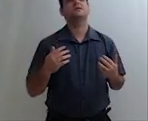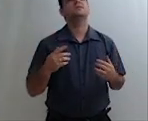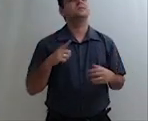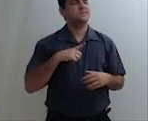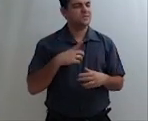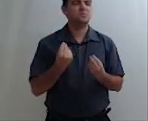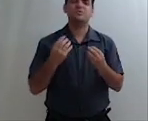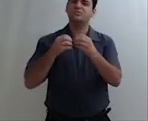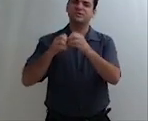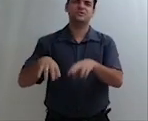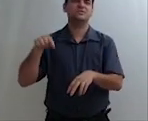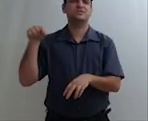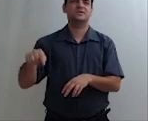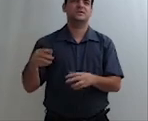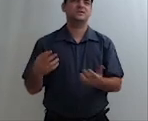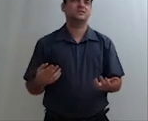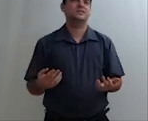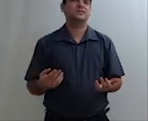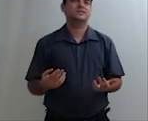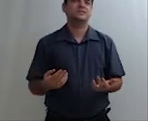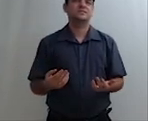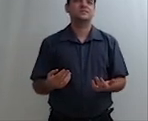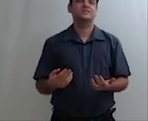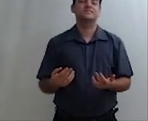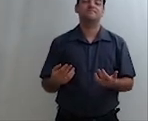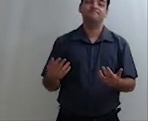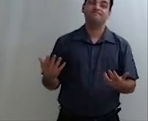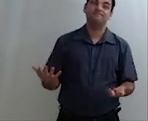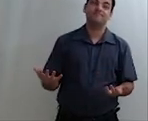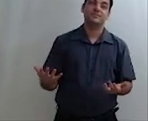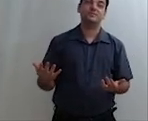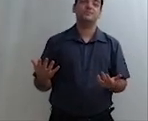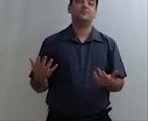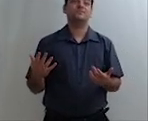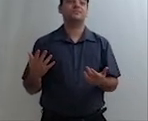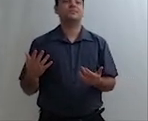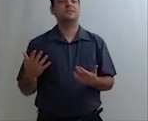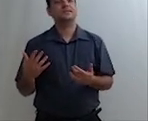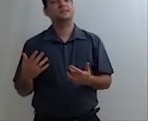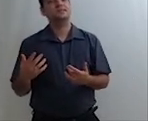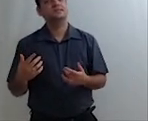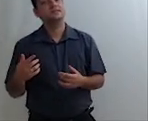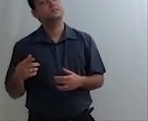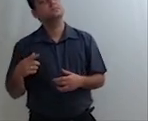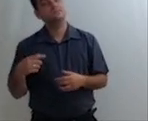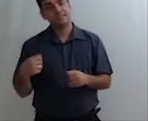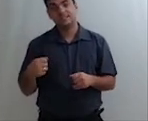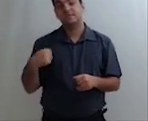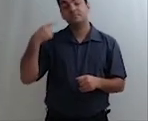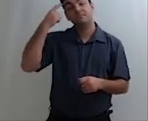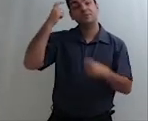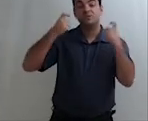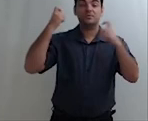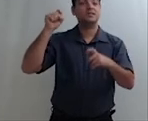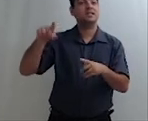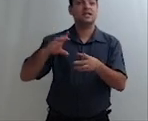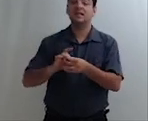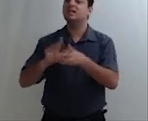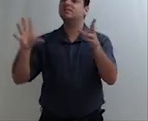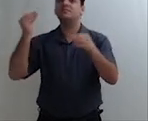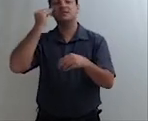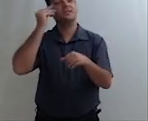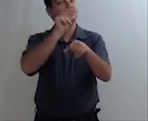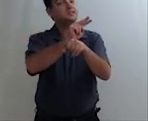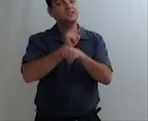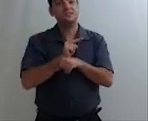do recorrente não sejam suficientes para garantir a liberdade eles devem sim ser considerado para considerados para